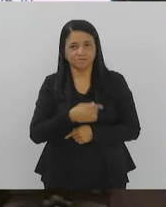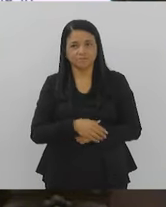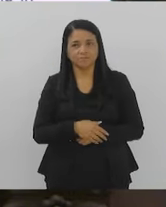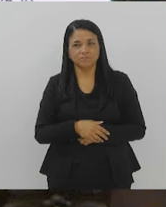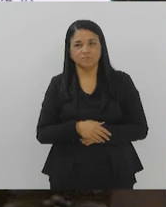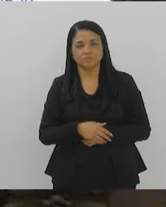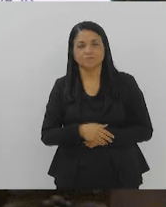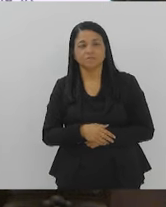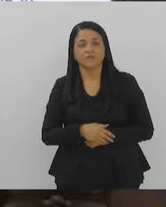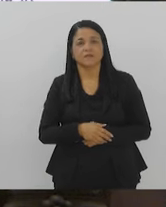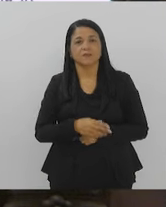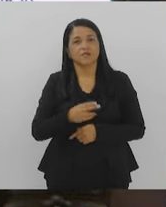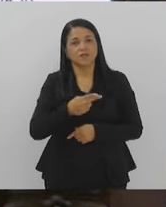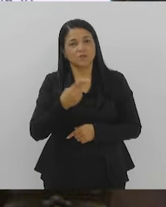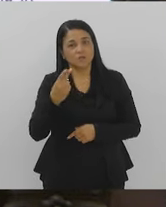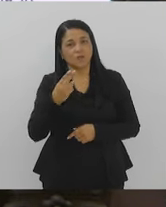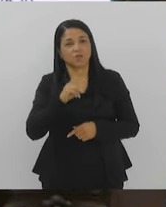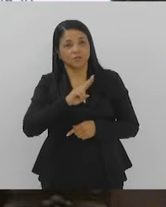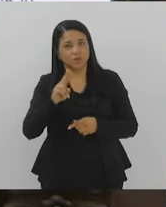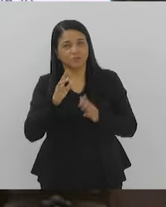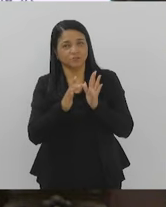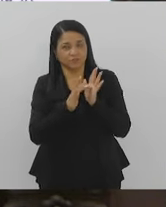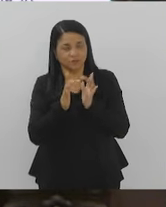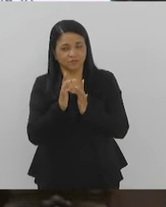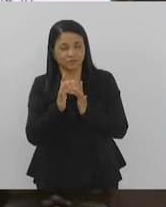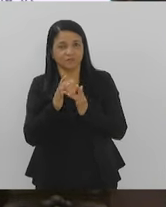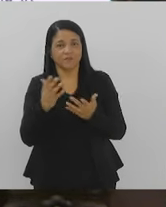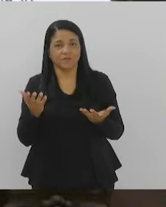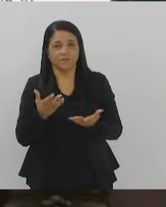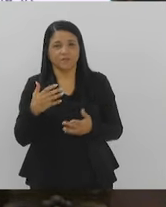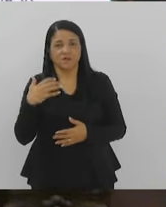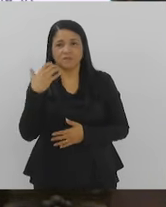Em nome de Jesus. Chamar as cantoras